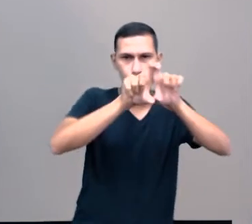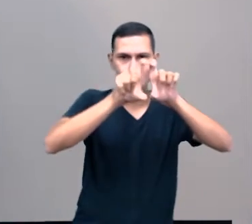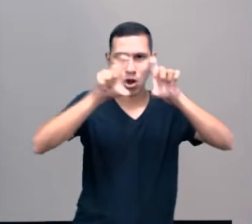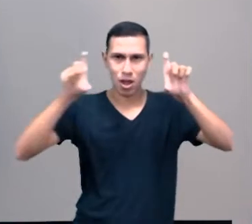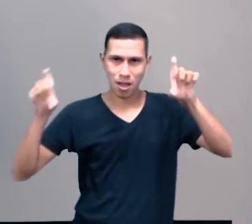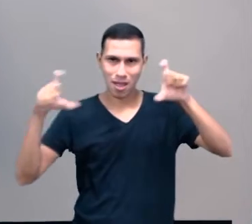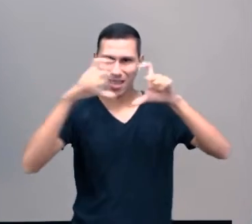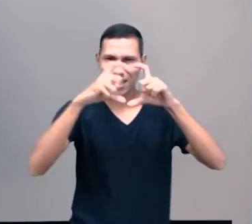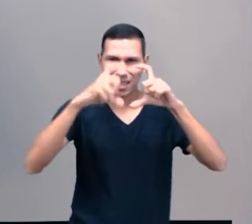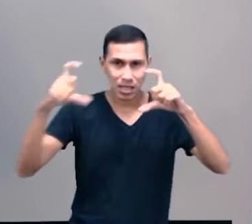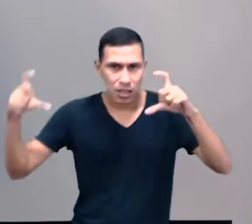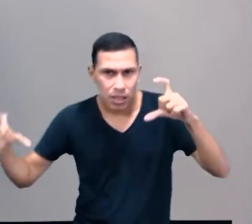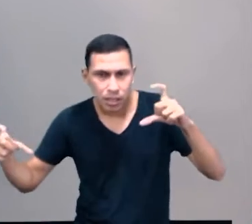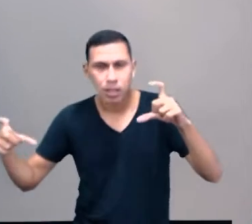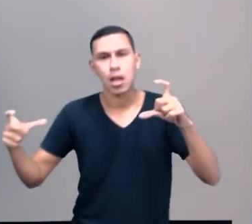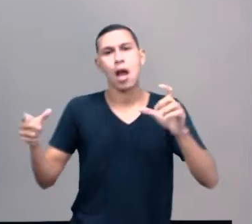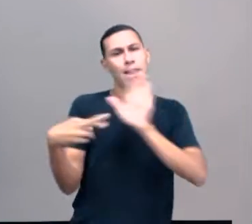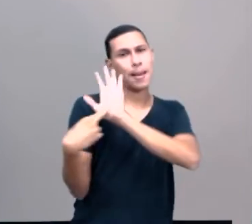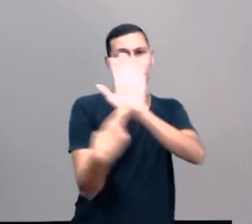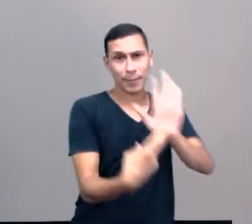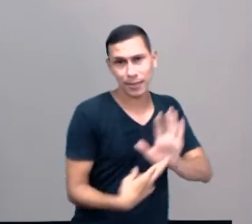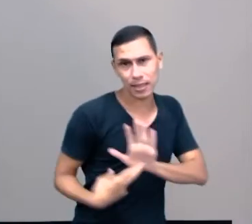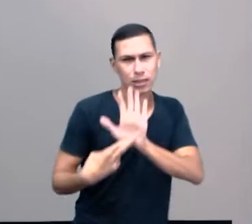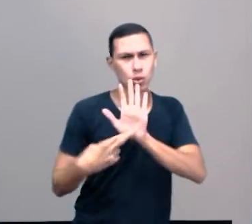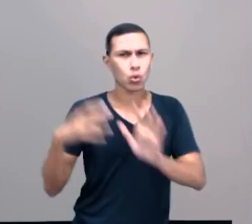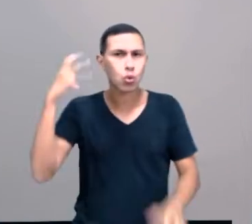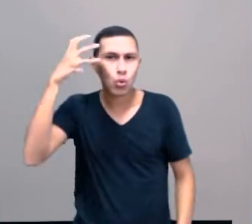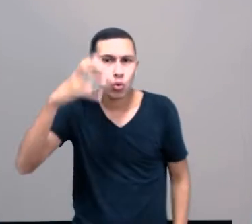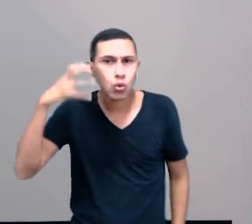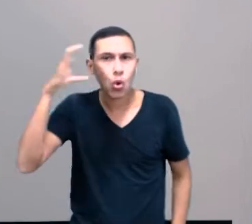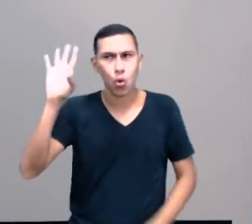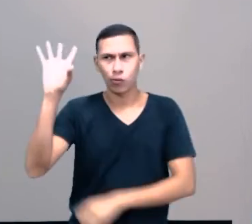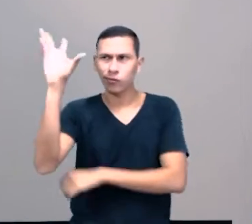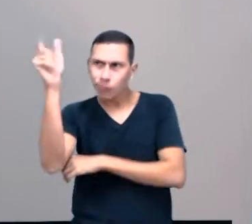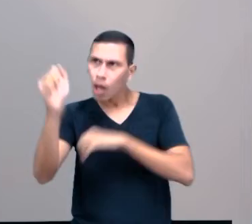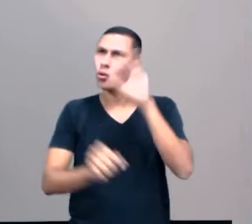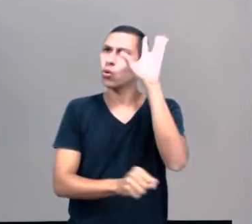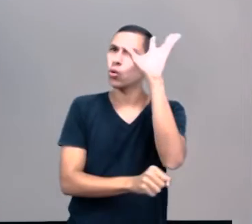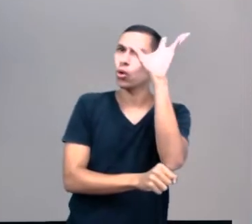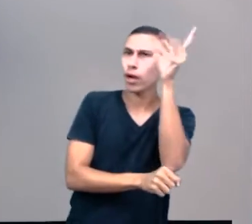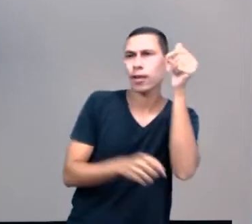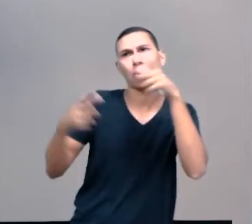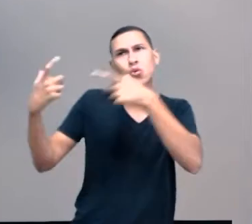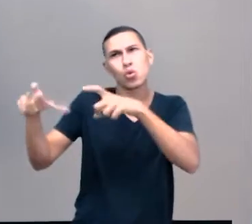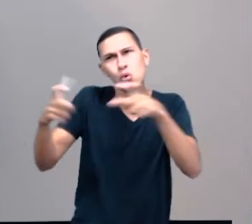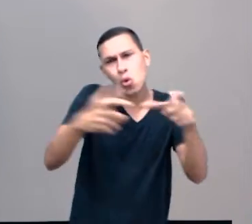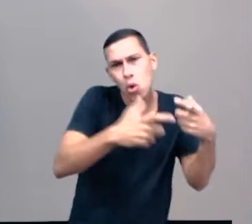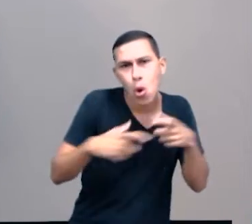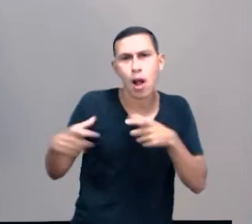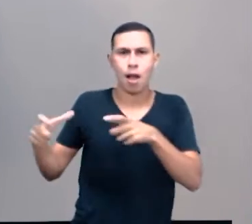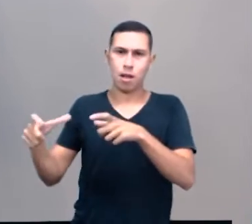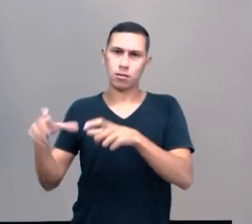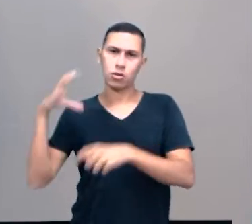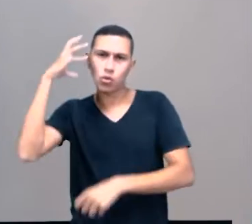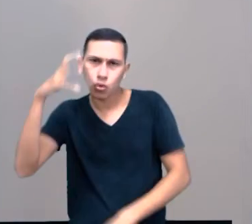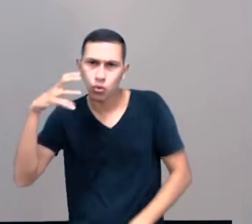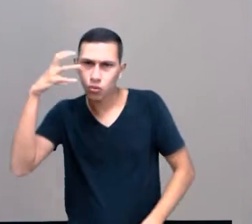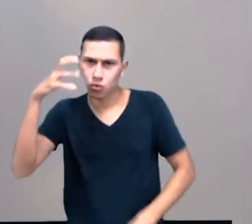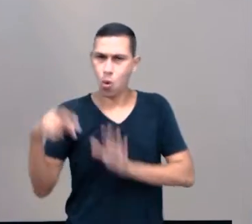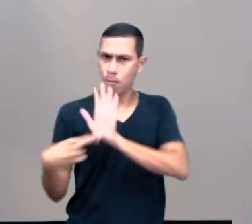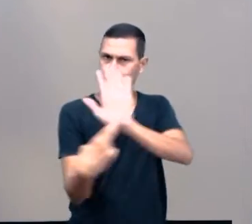Na verdade, elas representam o som ambiente, né? É o som aí